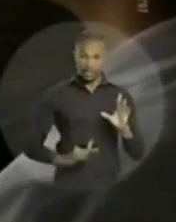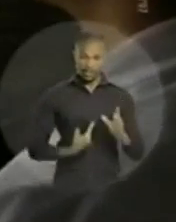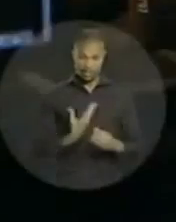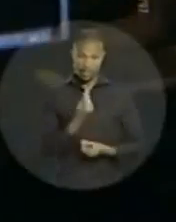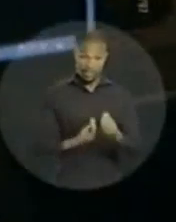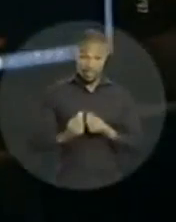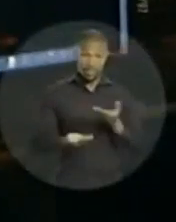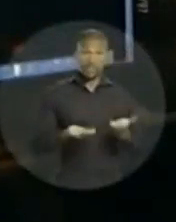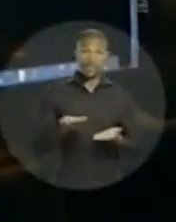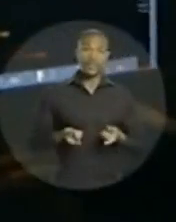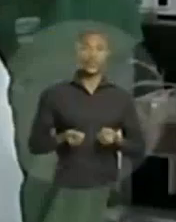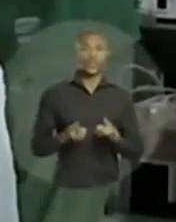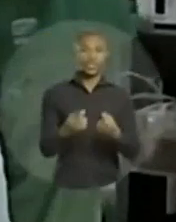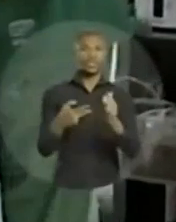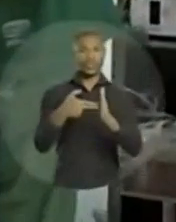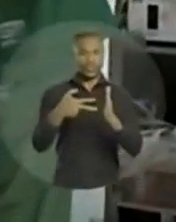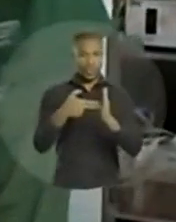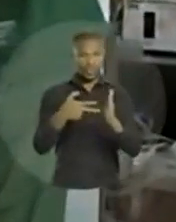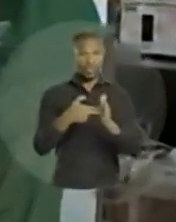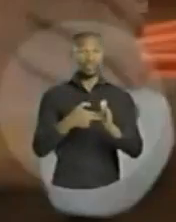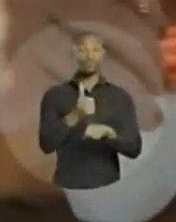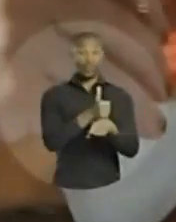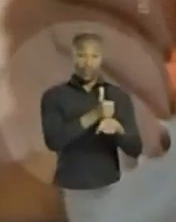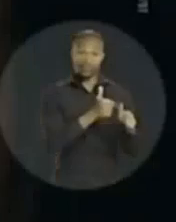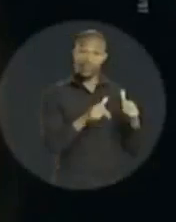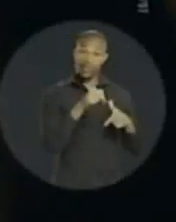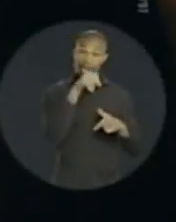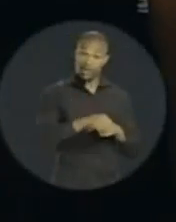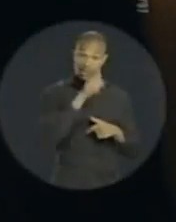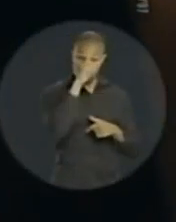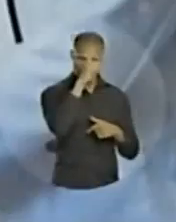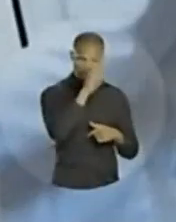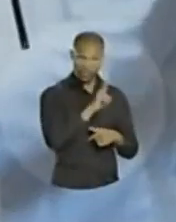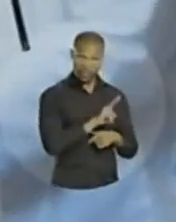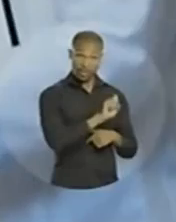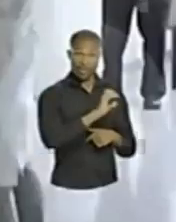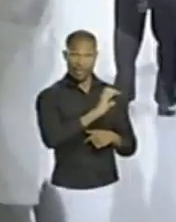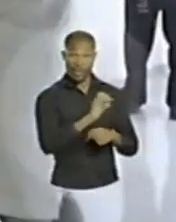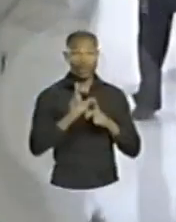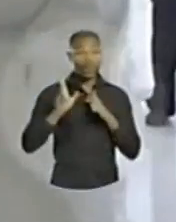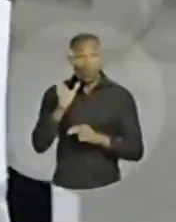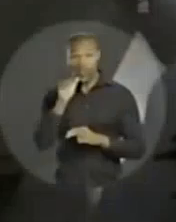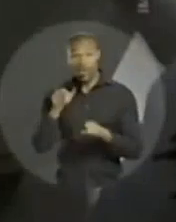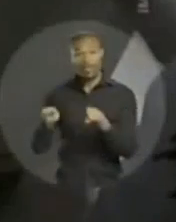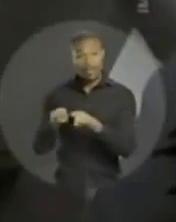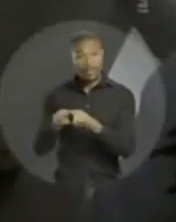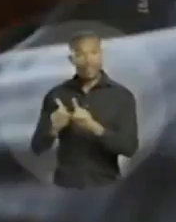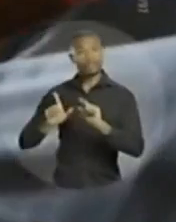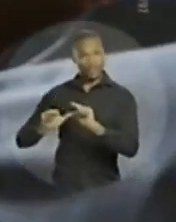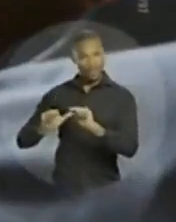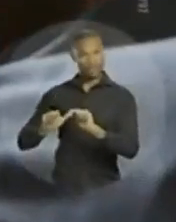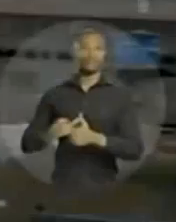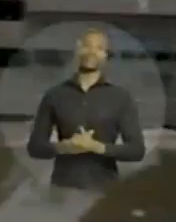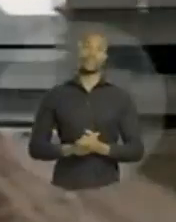em transplante, tratamento de câncer e grandes cirurgias. Os profissionais que trabalham aqui no Hospital Vila Santa Catarina são os mesmos que atendem no